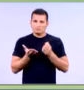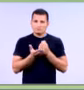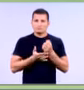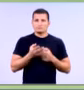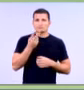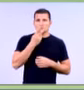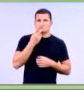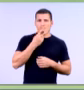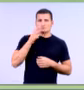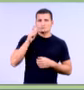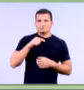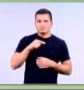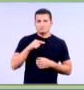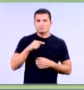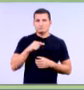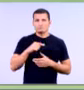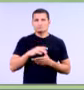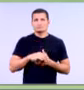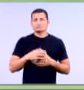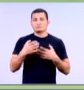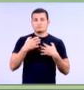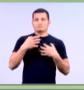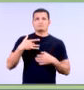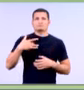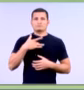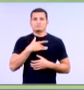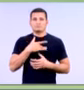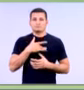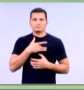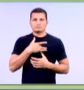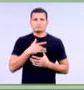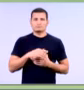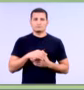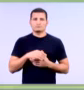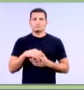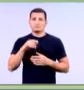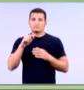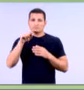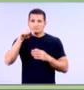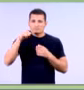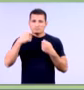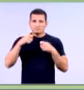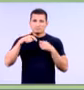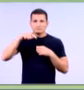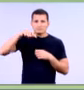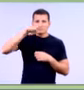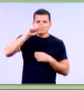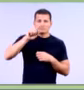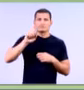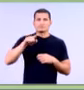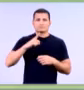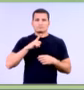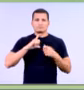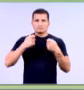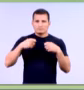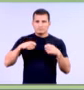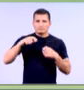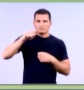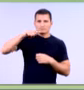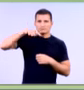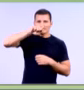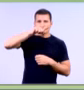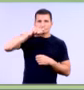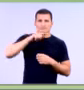prejudicial à saúde. Nós vamos colocar a crase aqui porque é necessidade, há uma necessidade, né? Porque